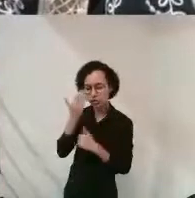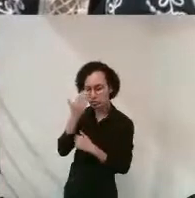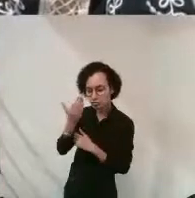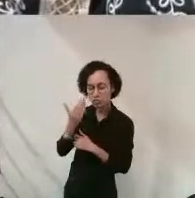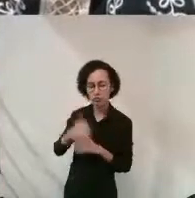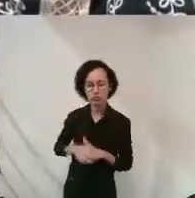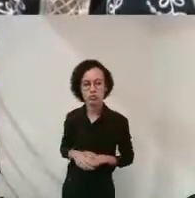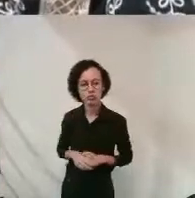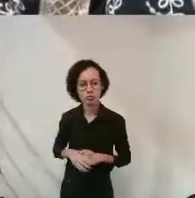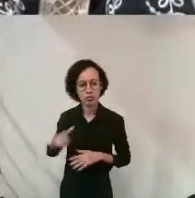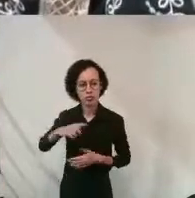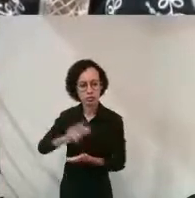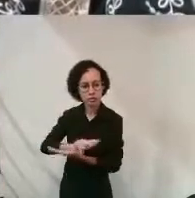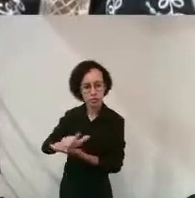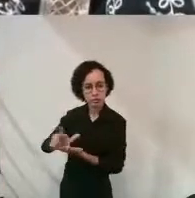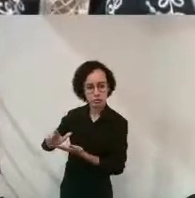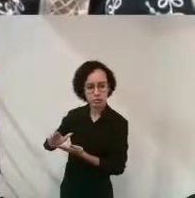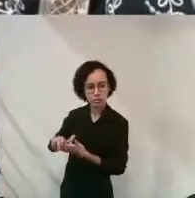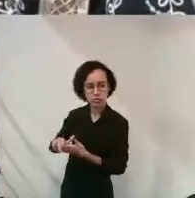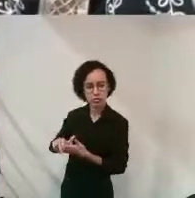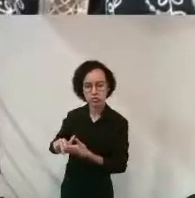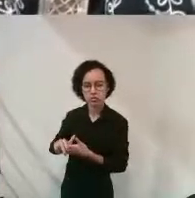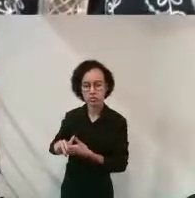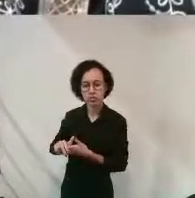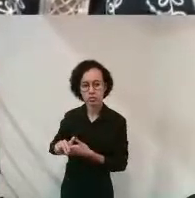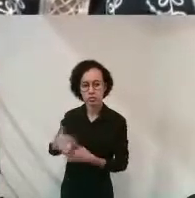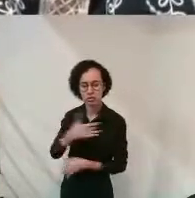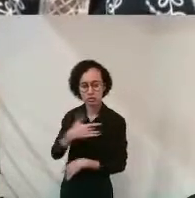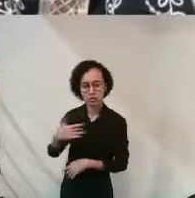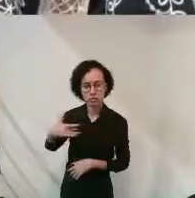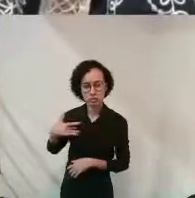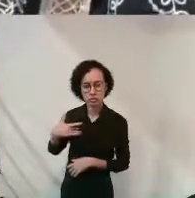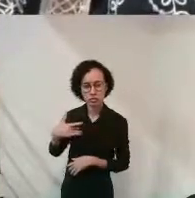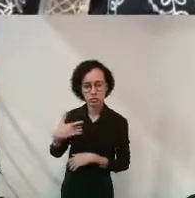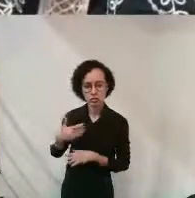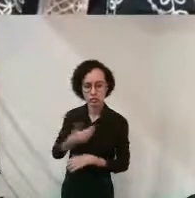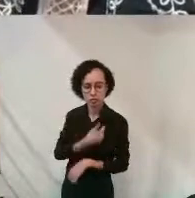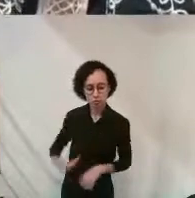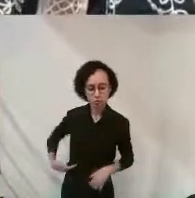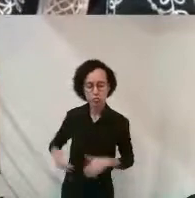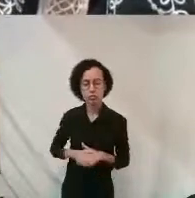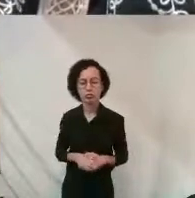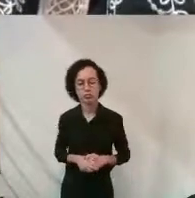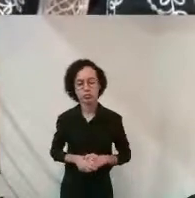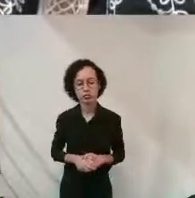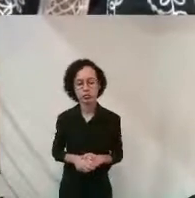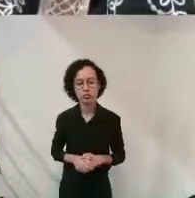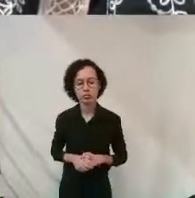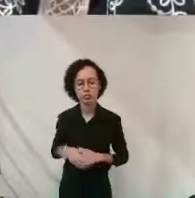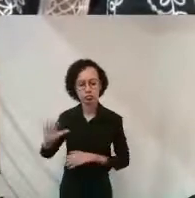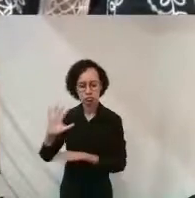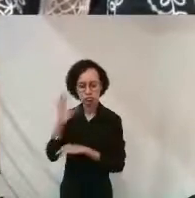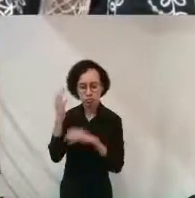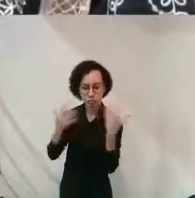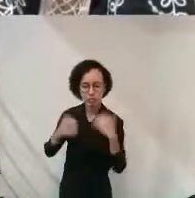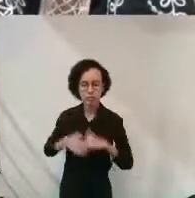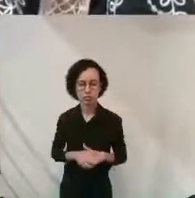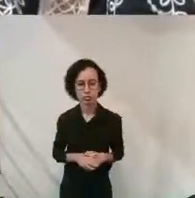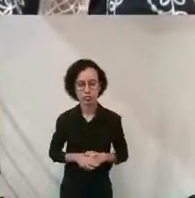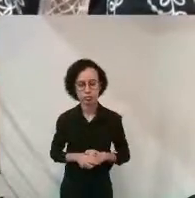situações que atingem a saúde pública, a dignidade da pessoa humana, o meio ambiente,